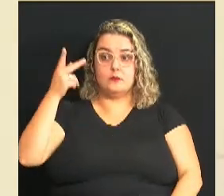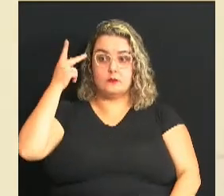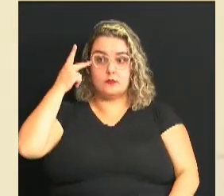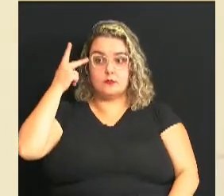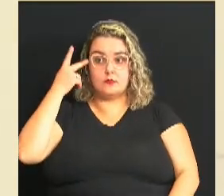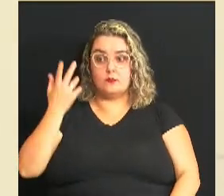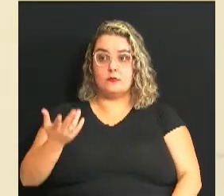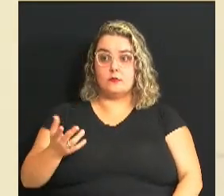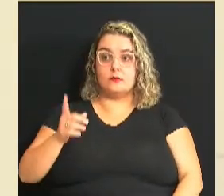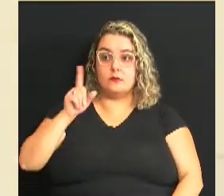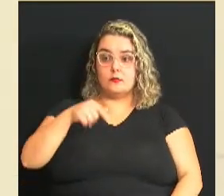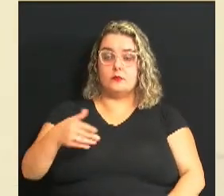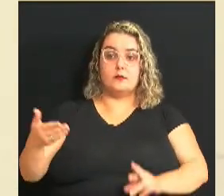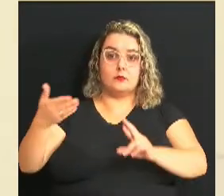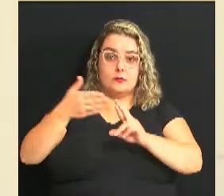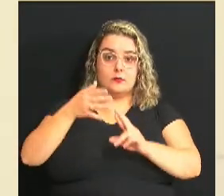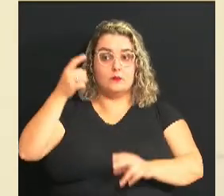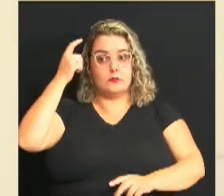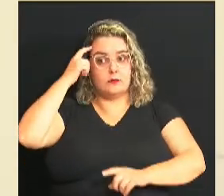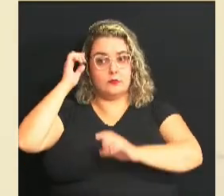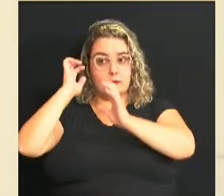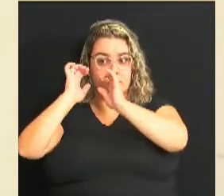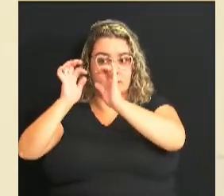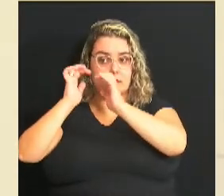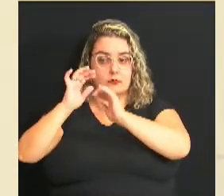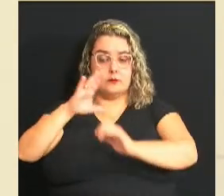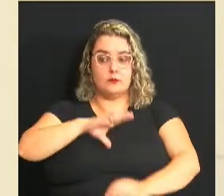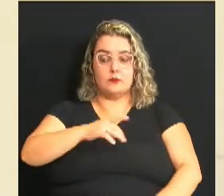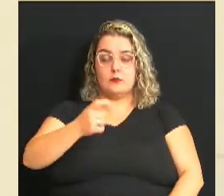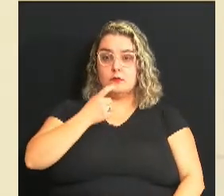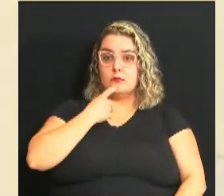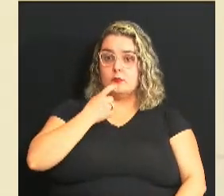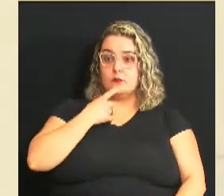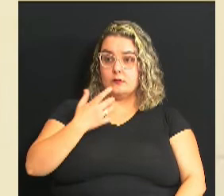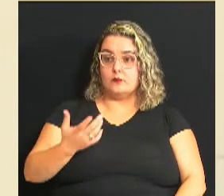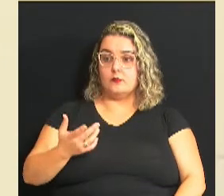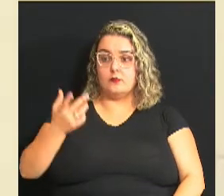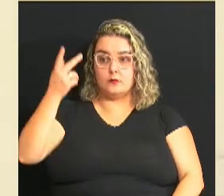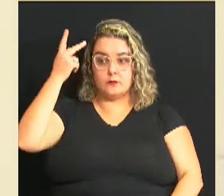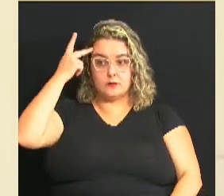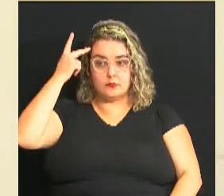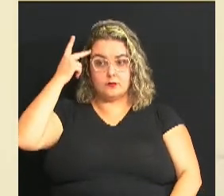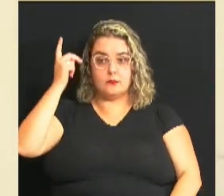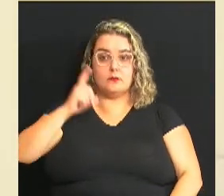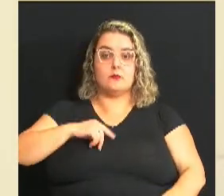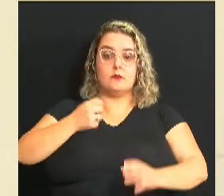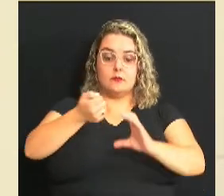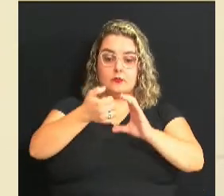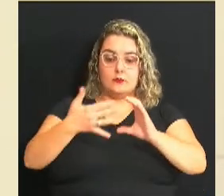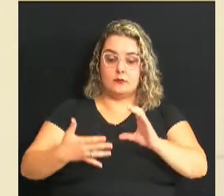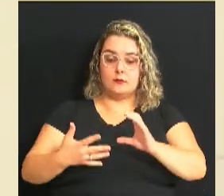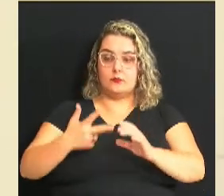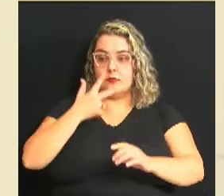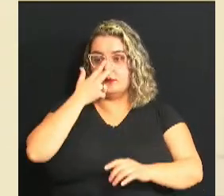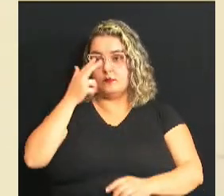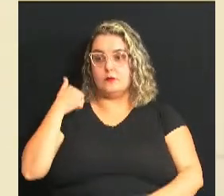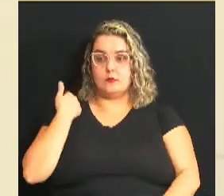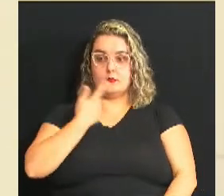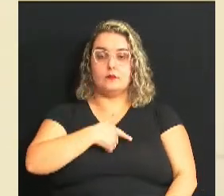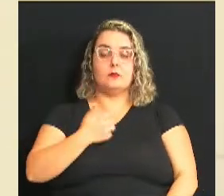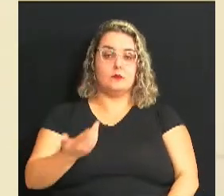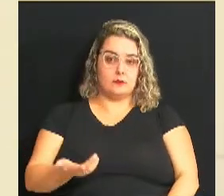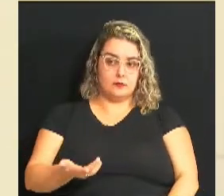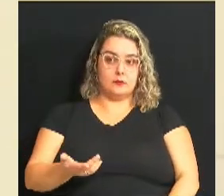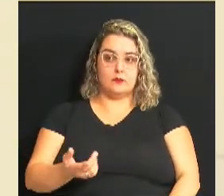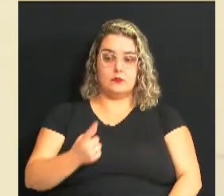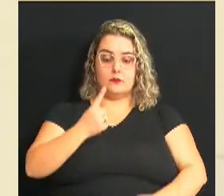uma referência para a gente pensar em Campinas, né? Porque São Paulo tem algumas características parecidas com a gente, né? Então, eles, ao longo de um